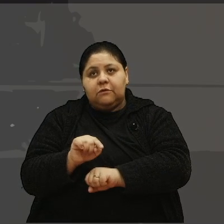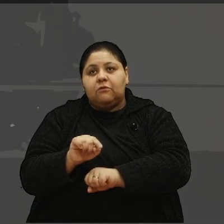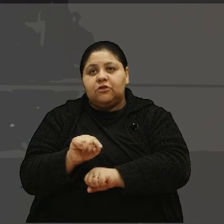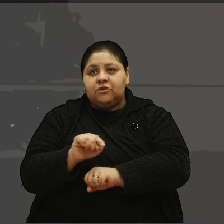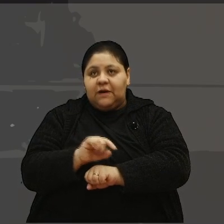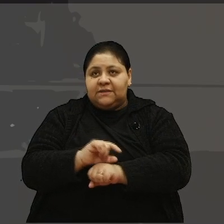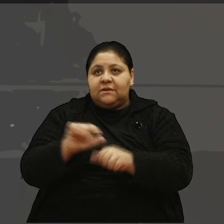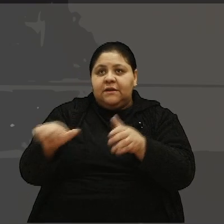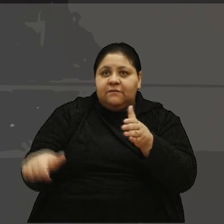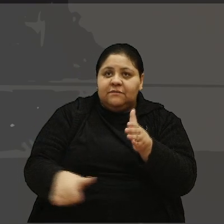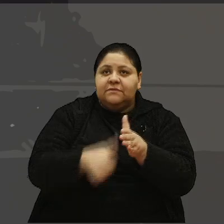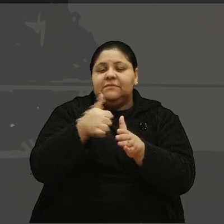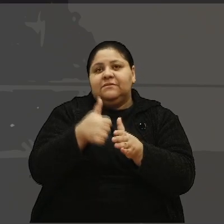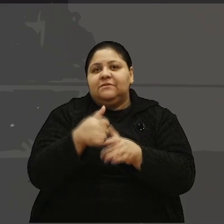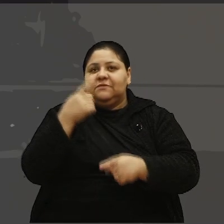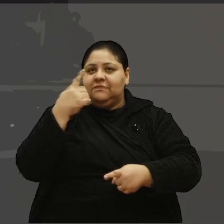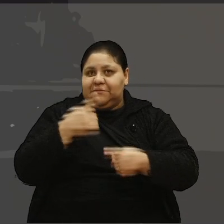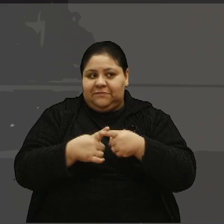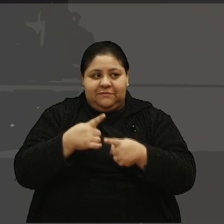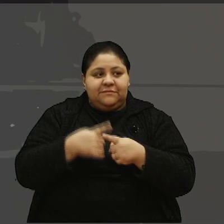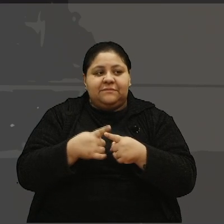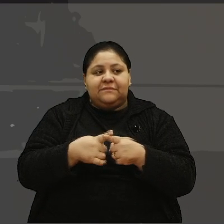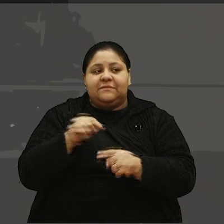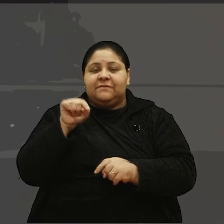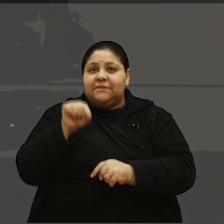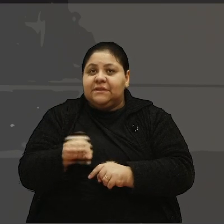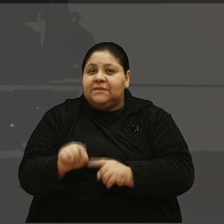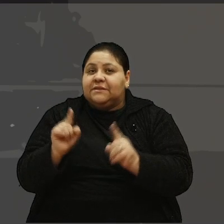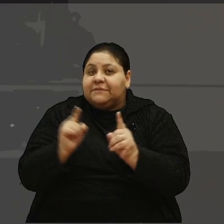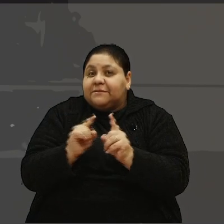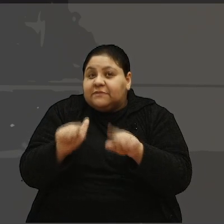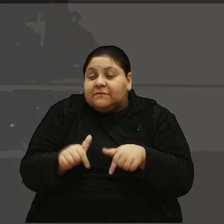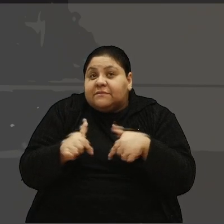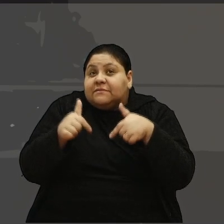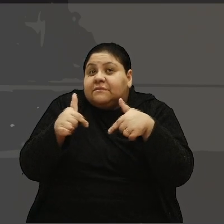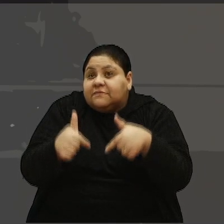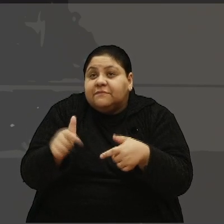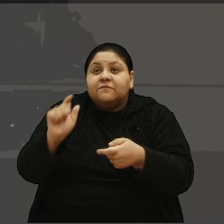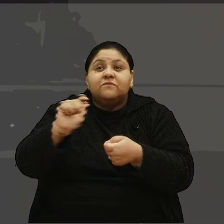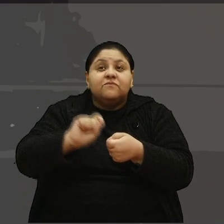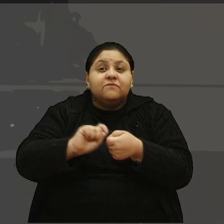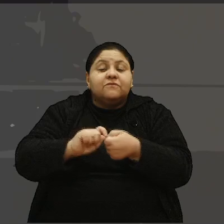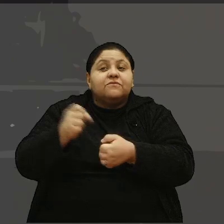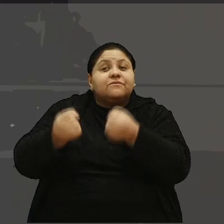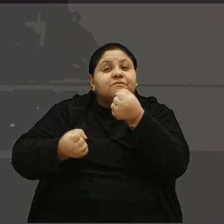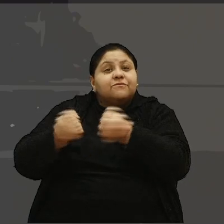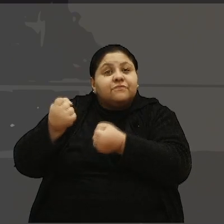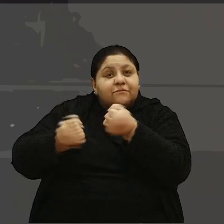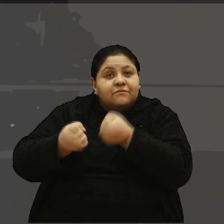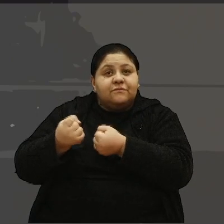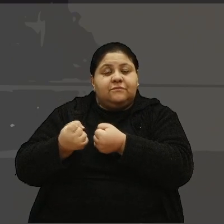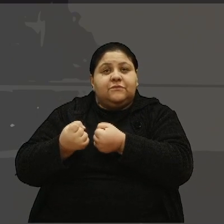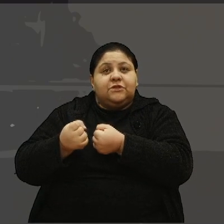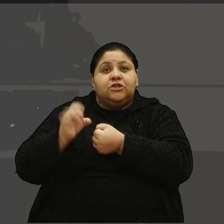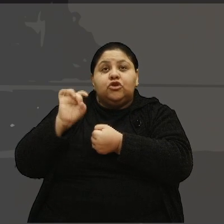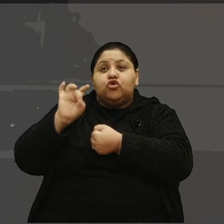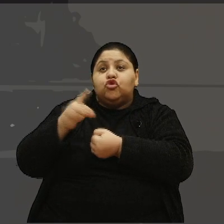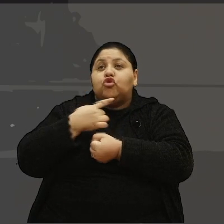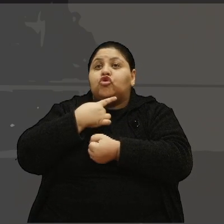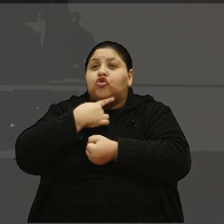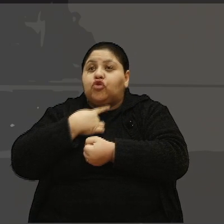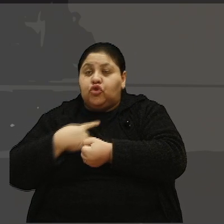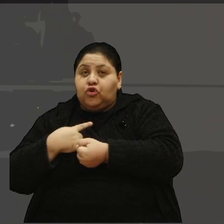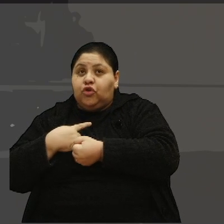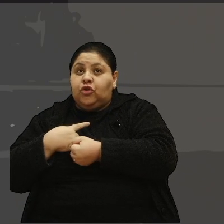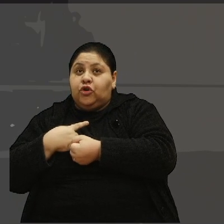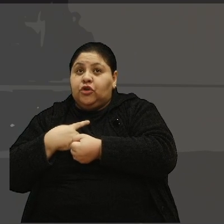melhor. Por quê? Esse pequeno fato vai fazer com que os veículos que apenas desejam atravessar